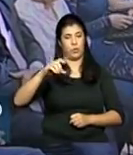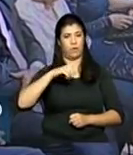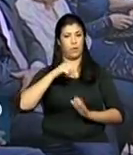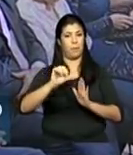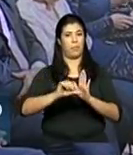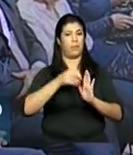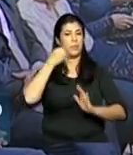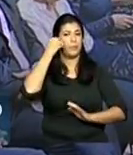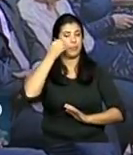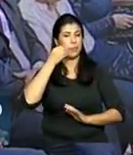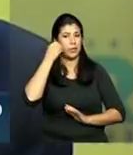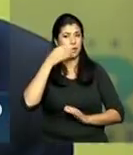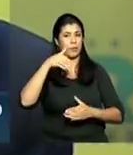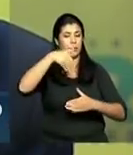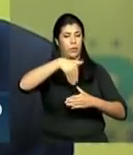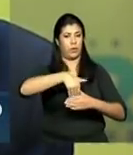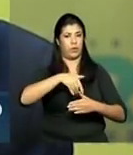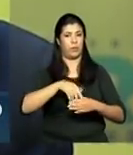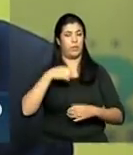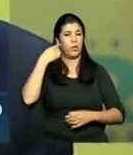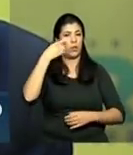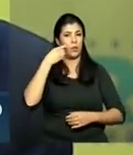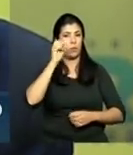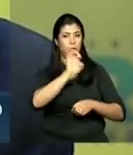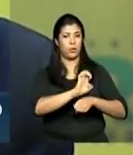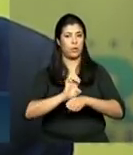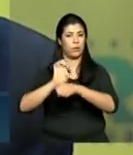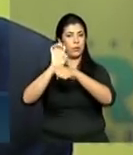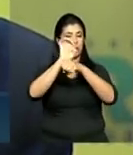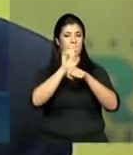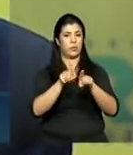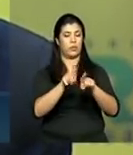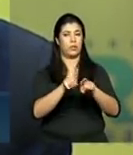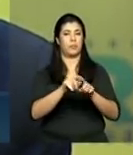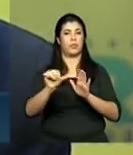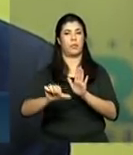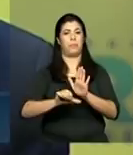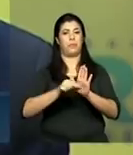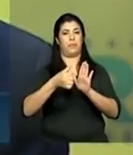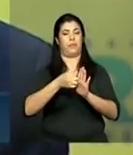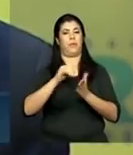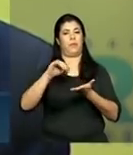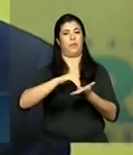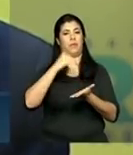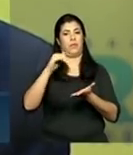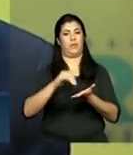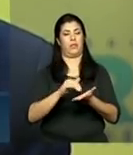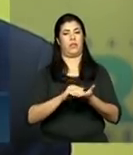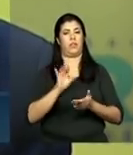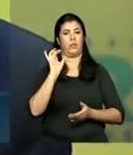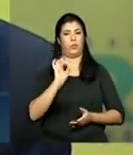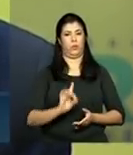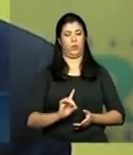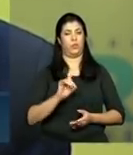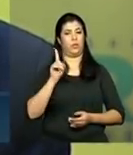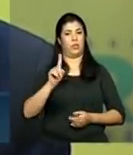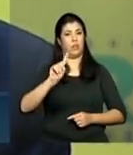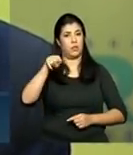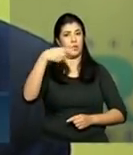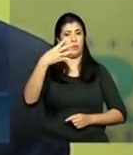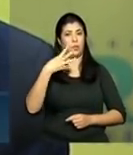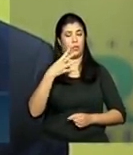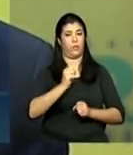mandato eletivo para deputado estadual e exerceu o cargo de primeiro secretário da mesa diretora. Quatro anos